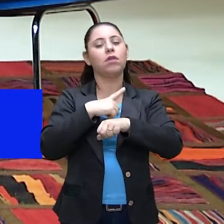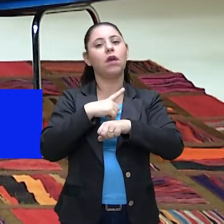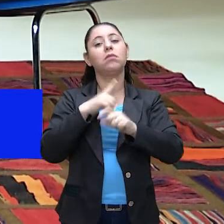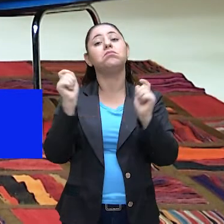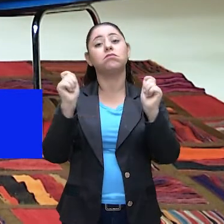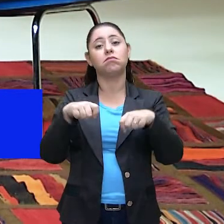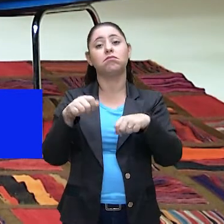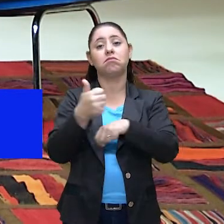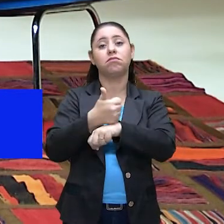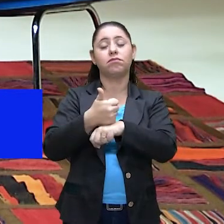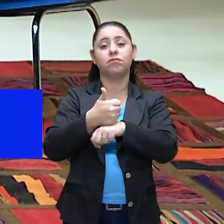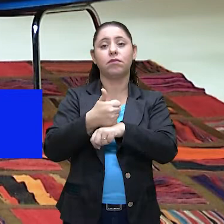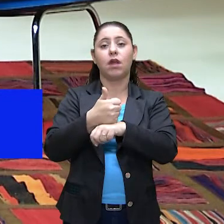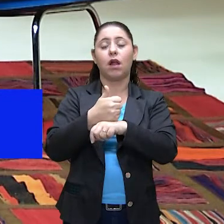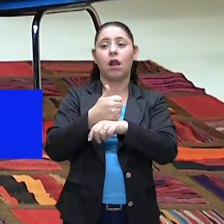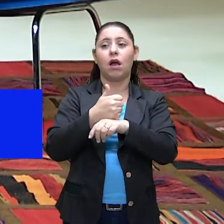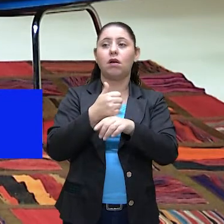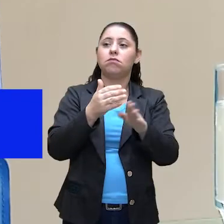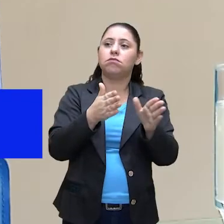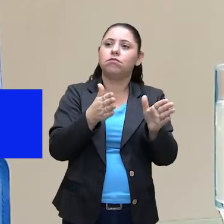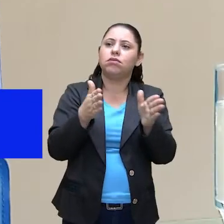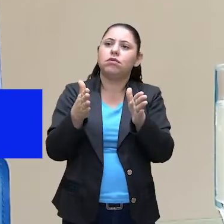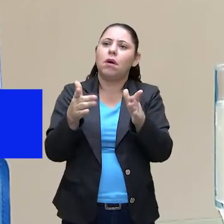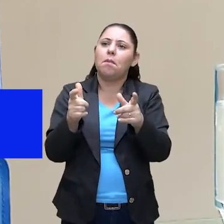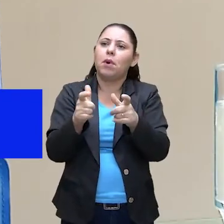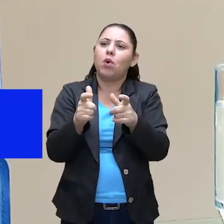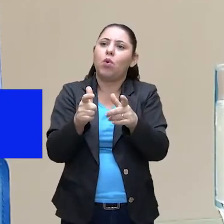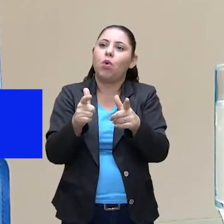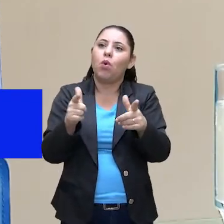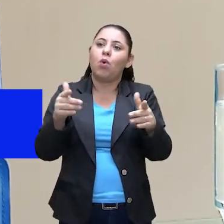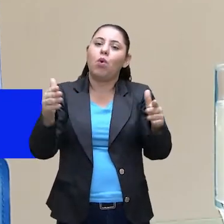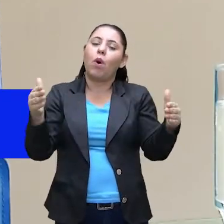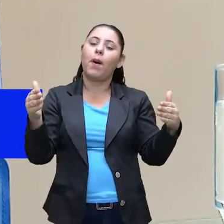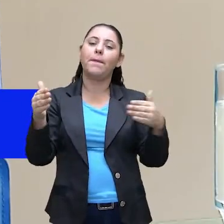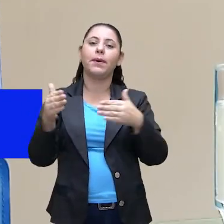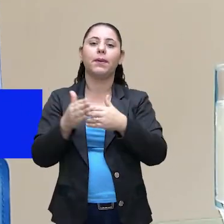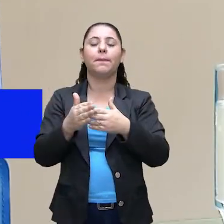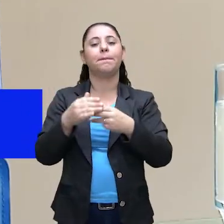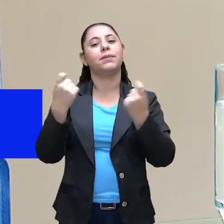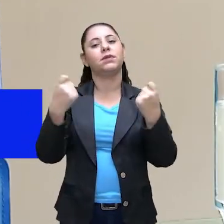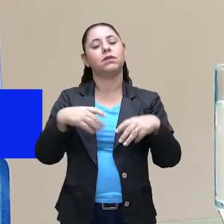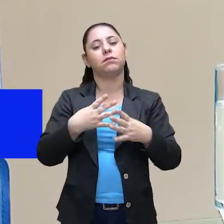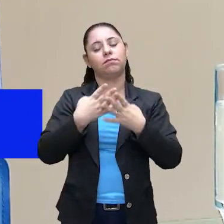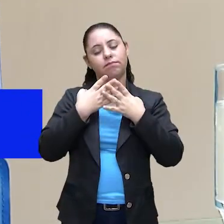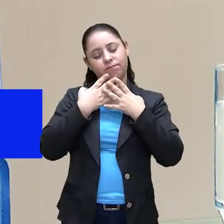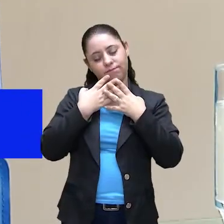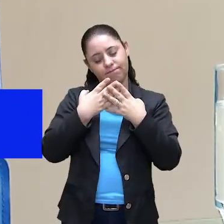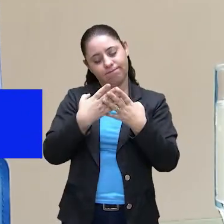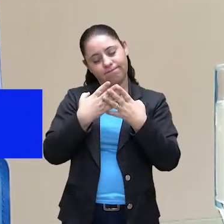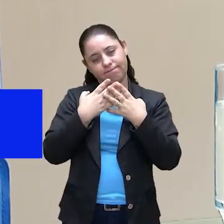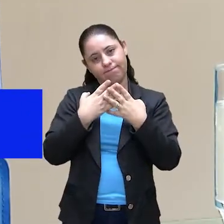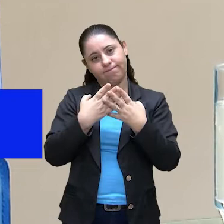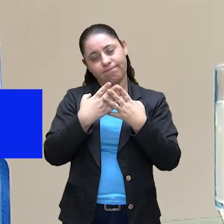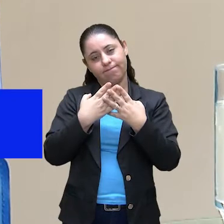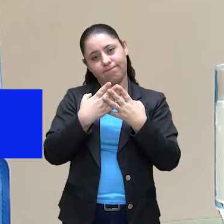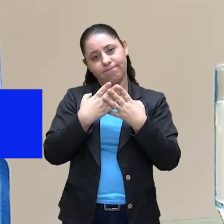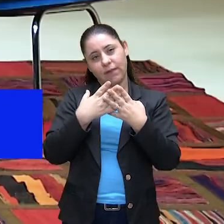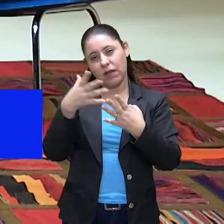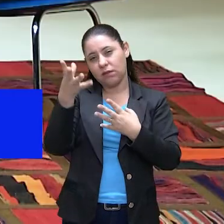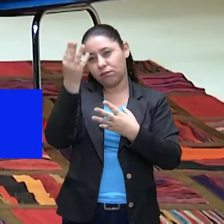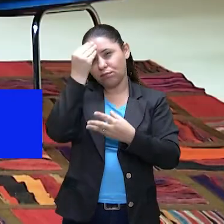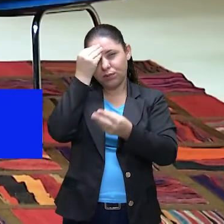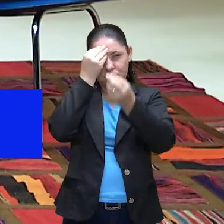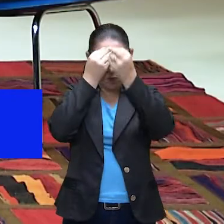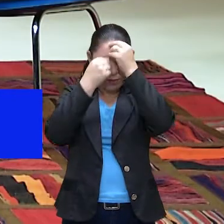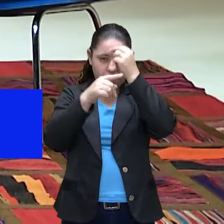excelentes resultados a médio e longo prazo. A questão é a paciência em assimilar esse